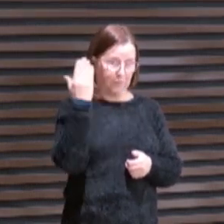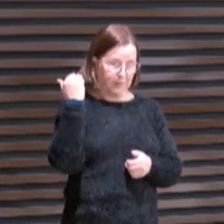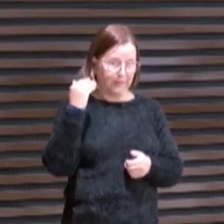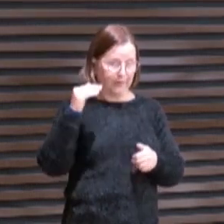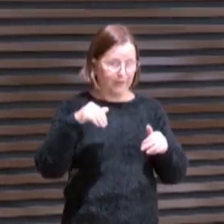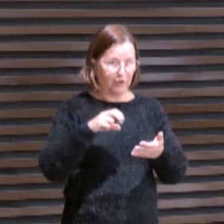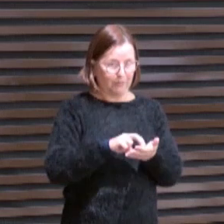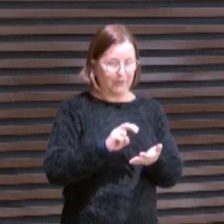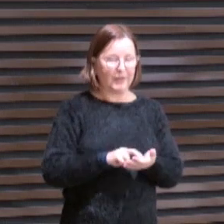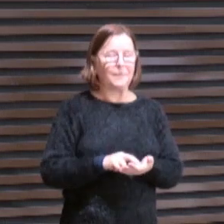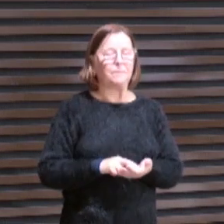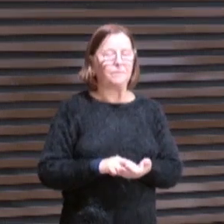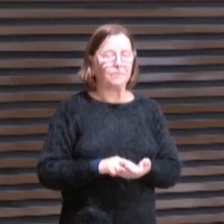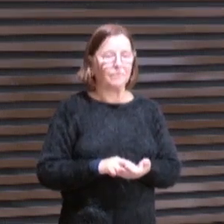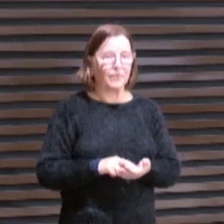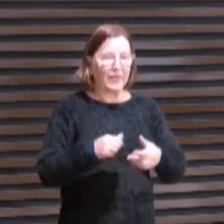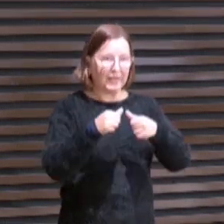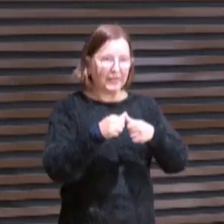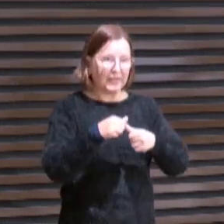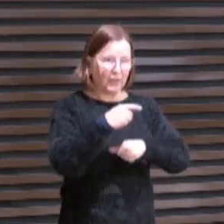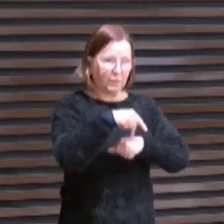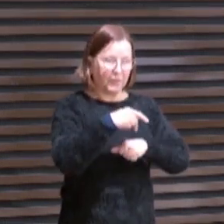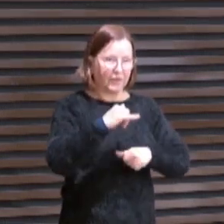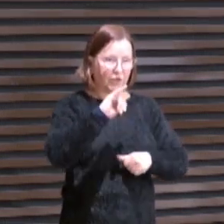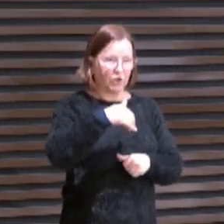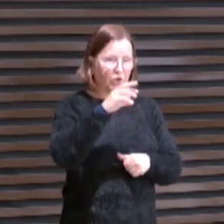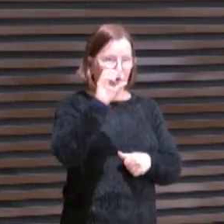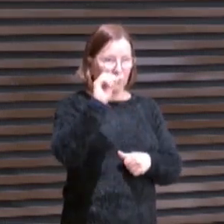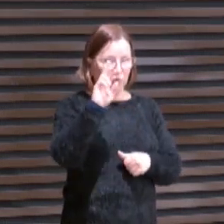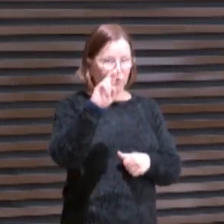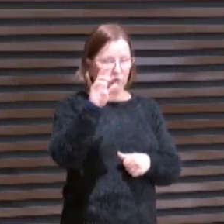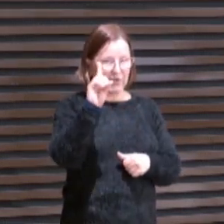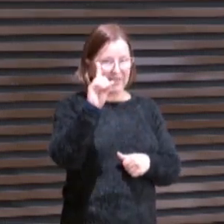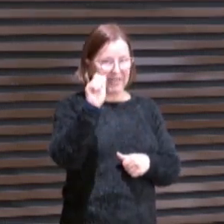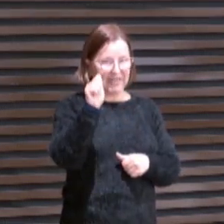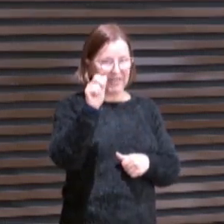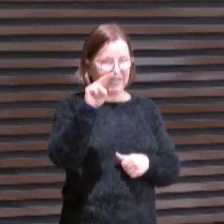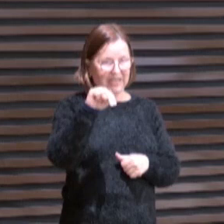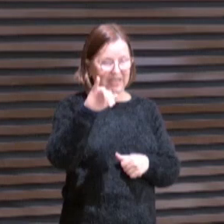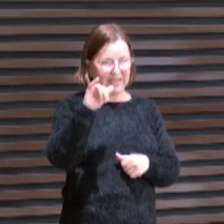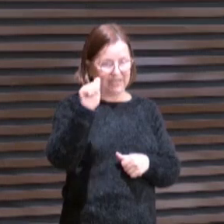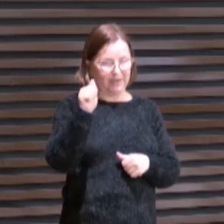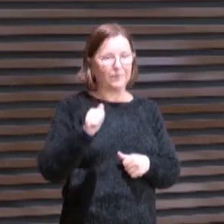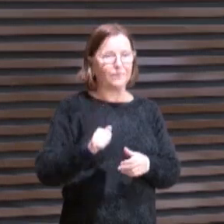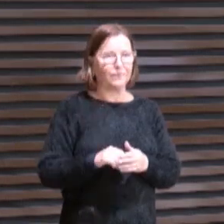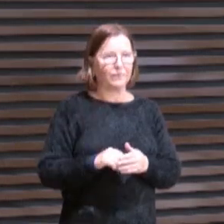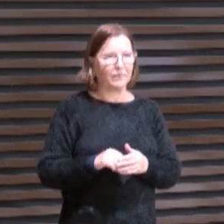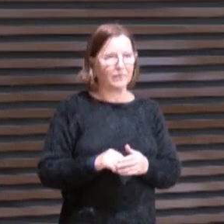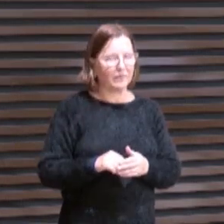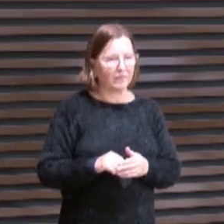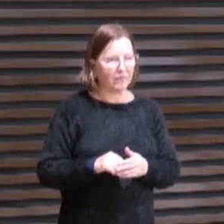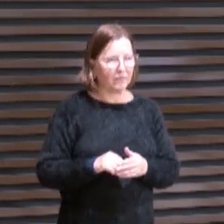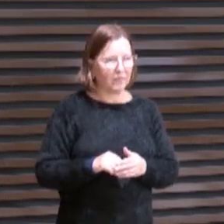Oriente, lá na Jordânia, ele falou uma coisa interessante. Olha, os maometanos,